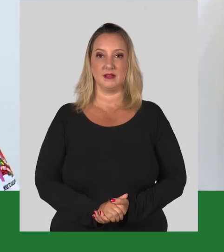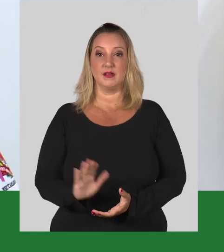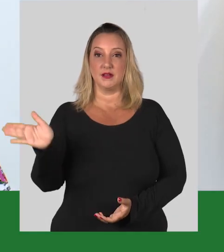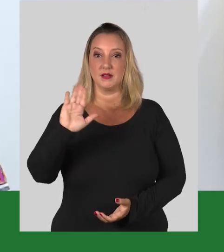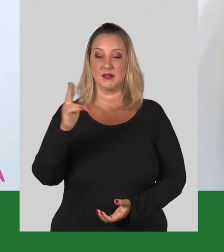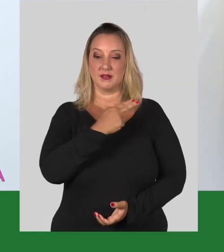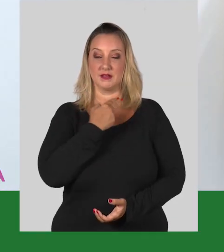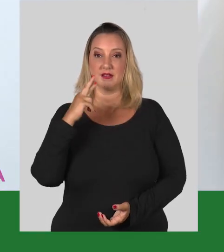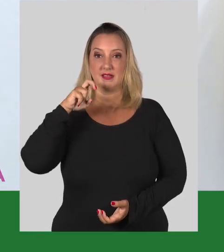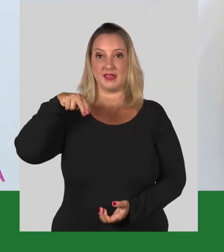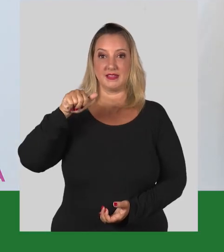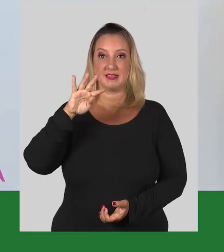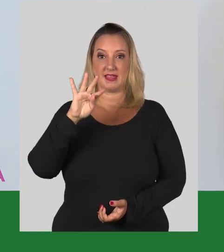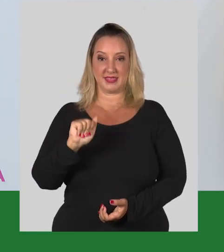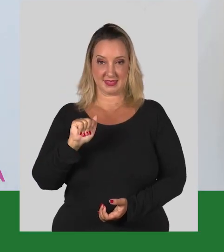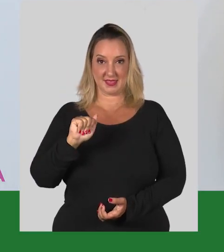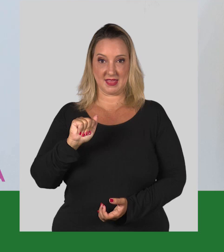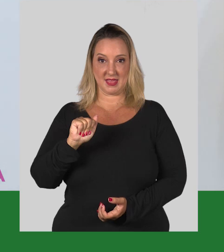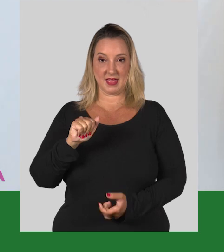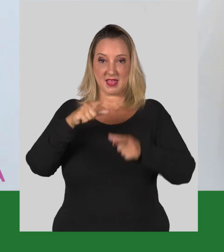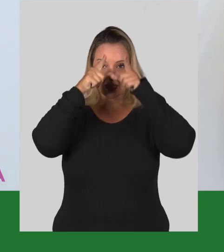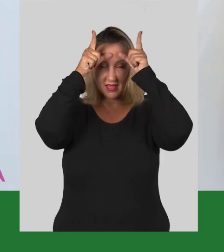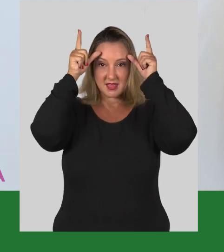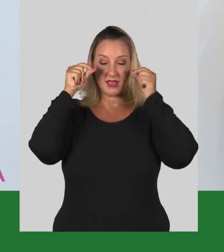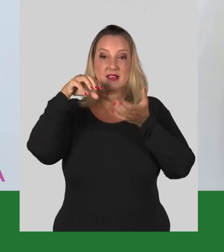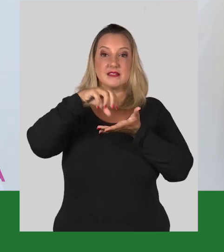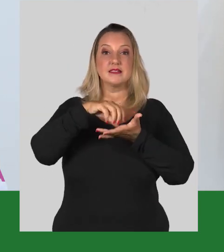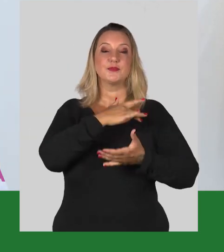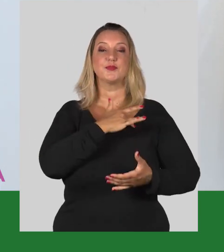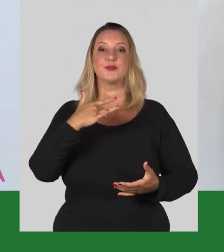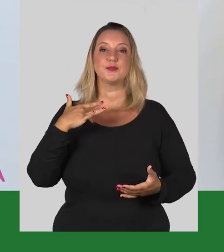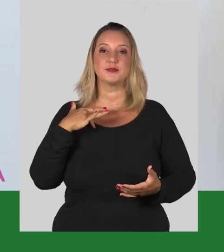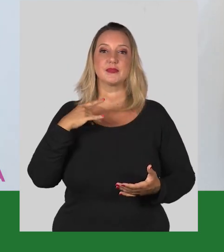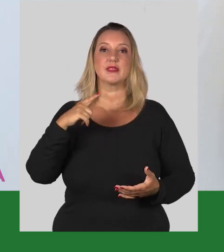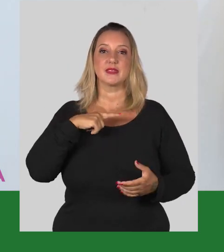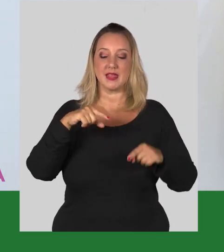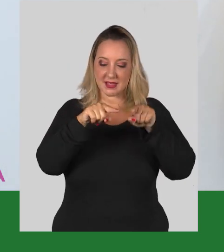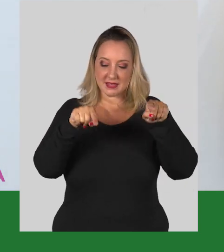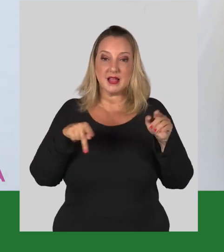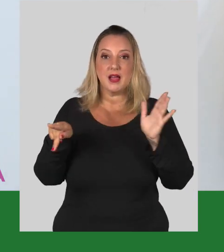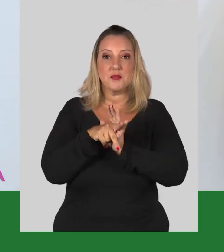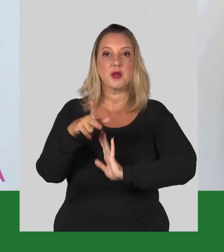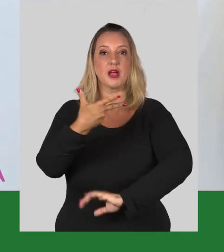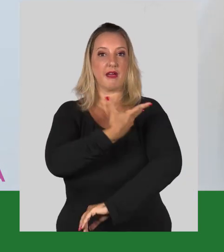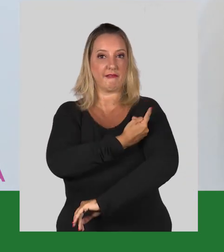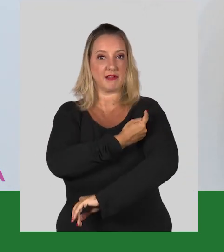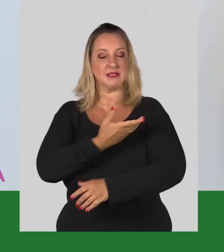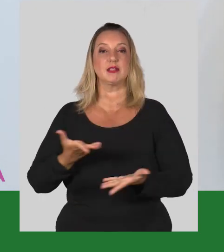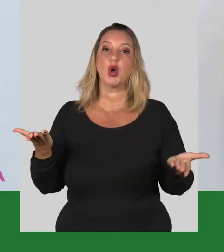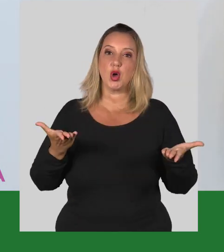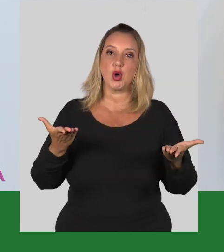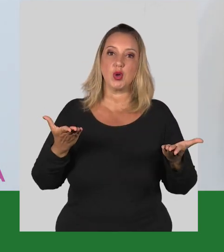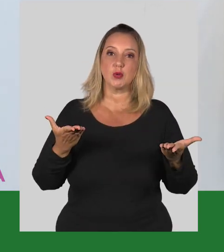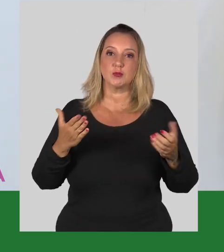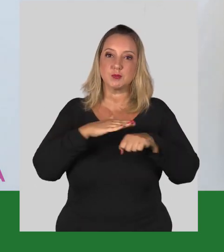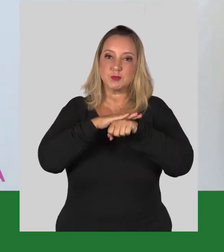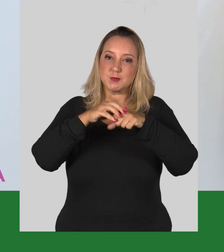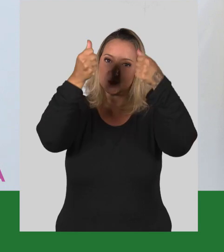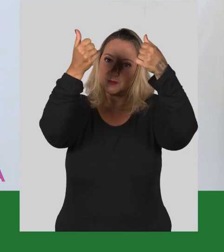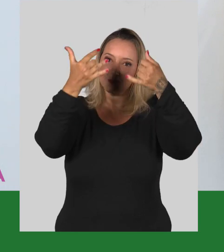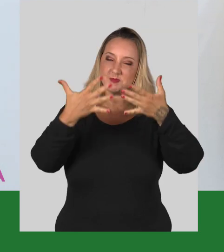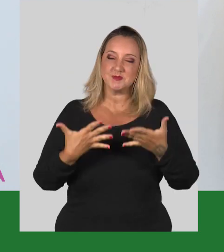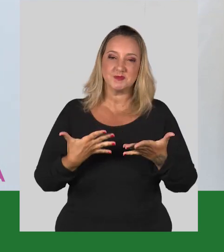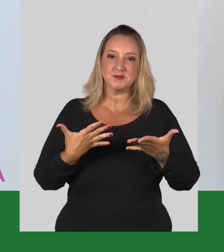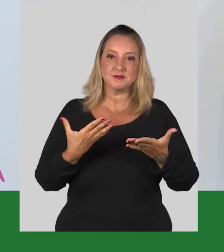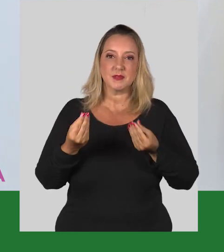Olá, meu nome é Renata Freitas, sou enfermeira do Centro de Saúde, onde possui uma sala de vacina. Hoje, iremos falar